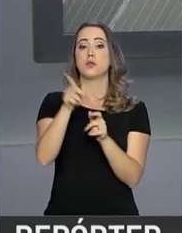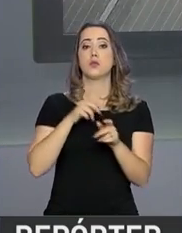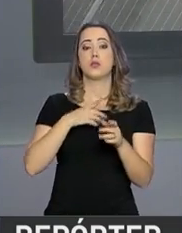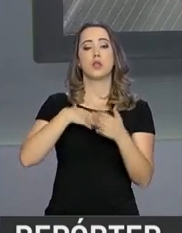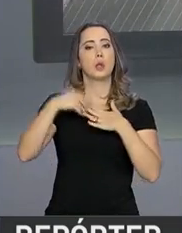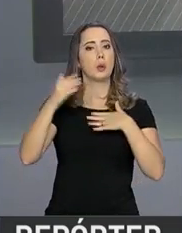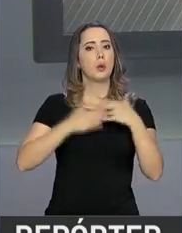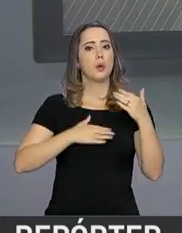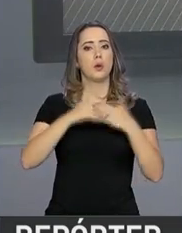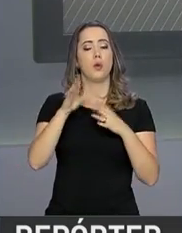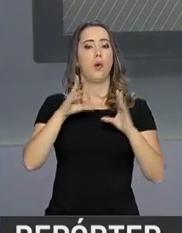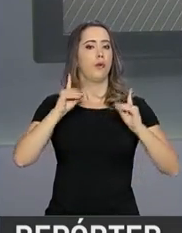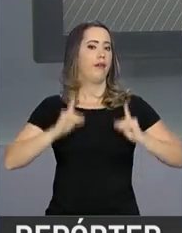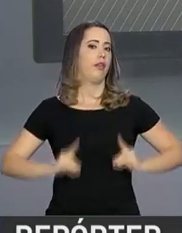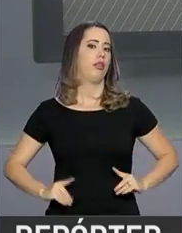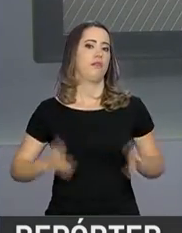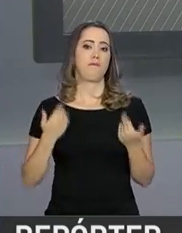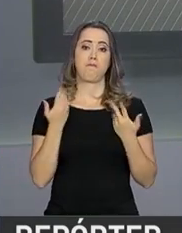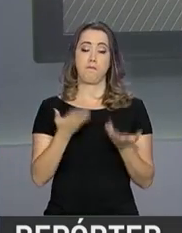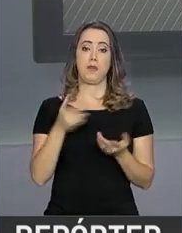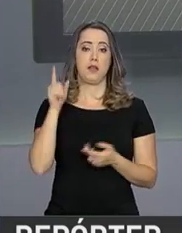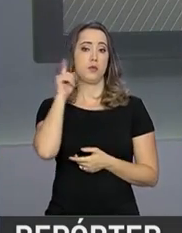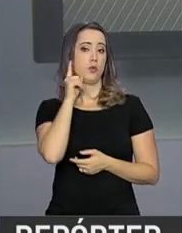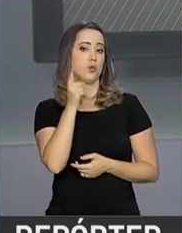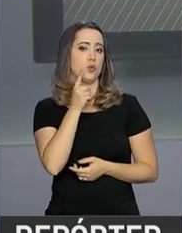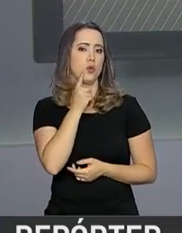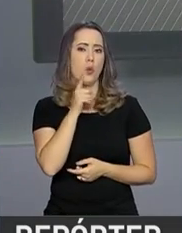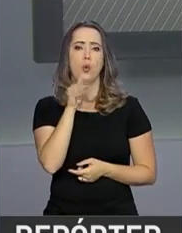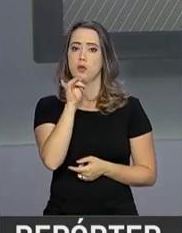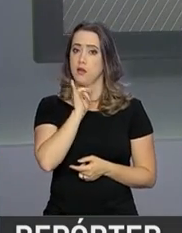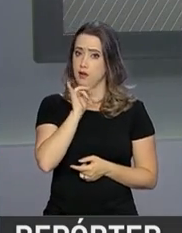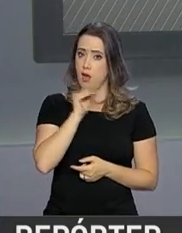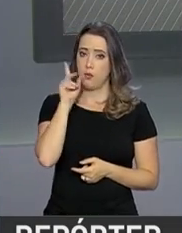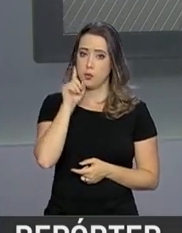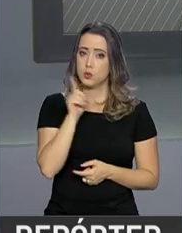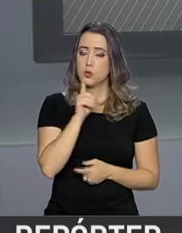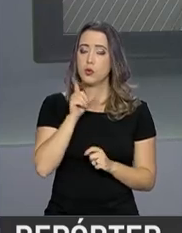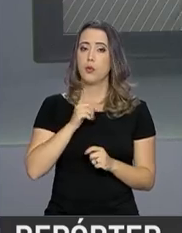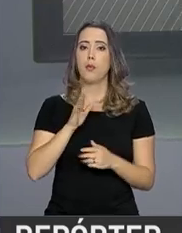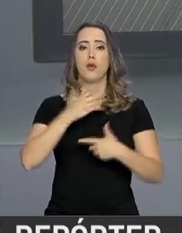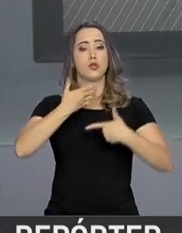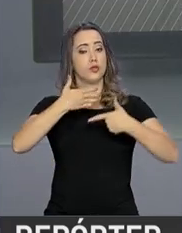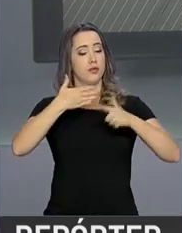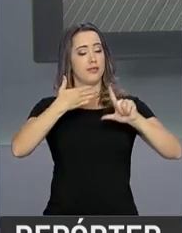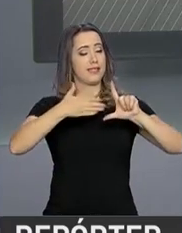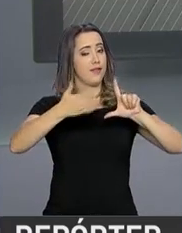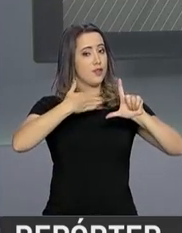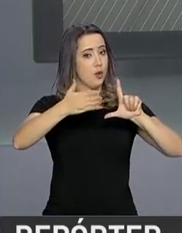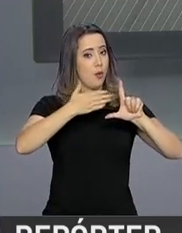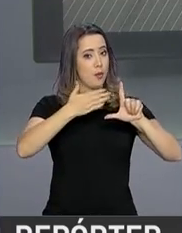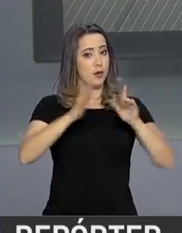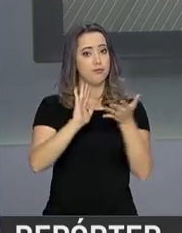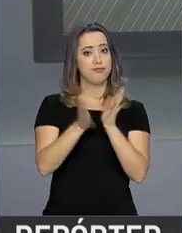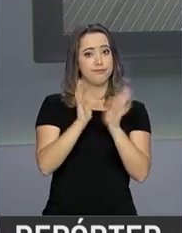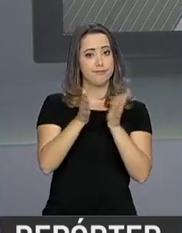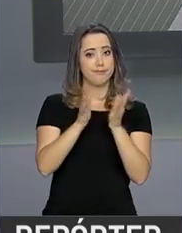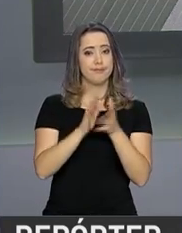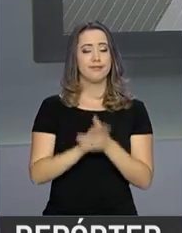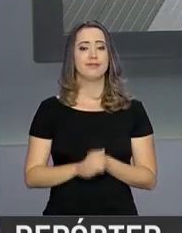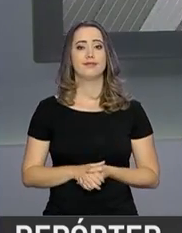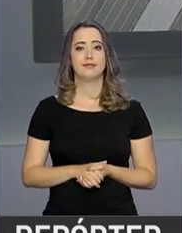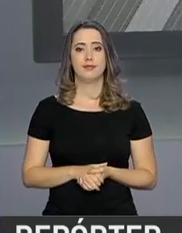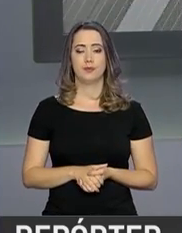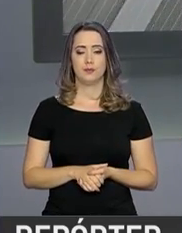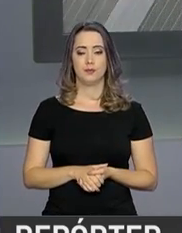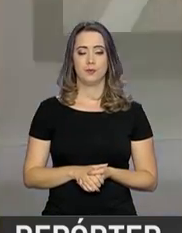algum tipo de deficiência os estudantes surdos por exemplo tem a opção de fazer a vídeo prova traduzida em língua brasileira de